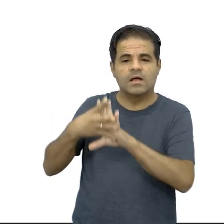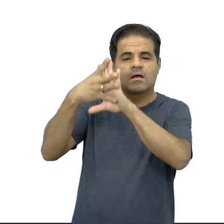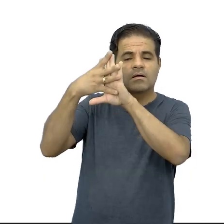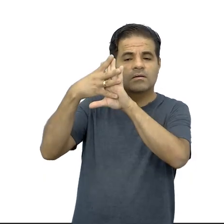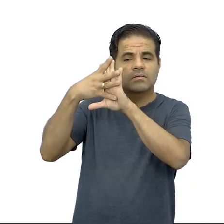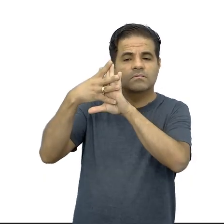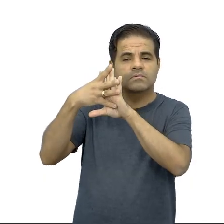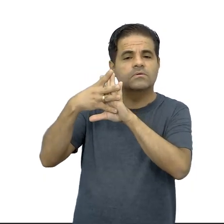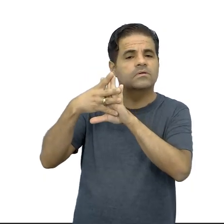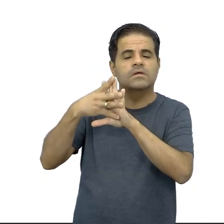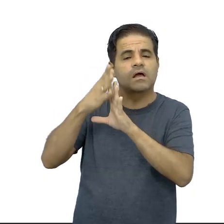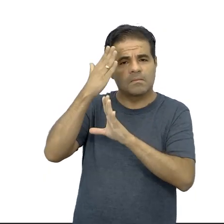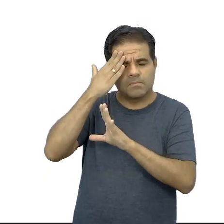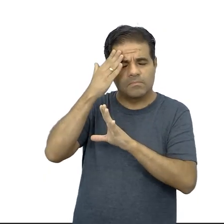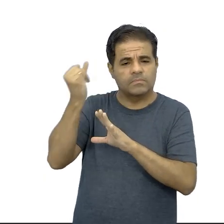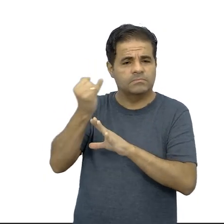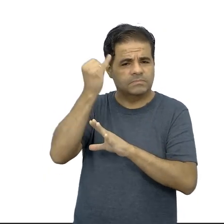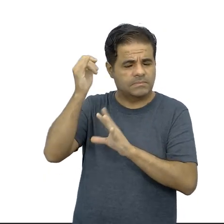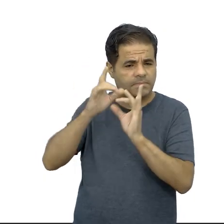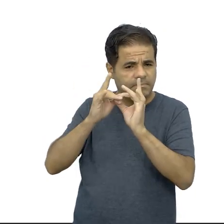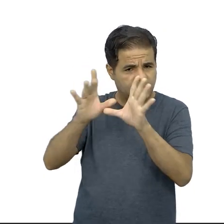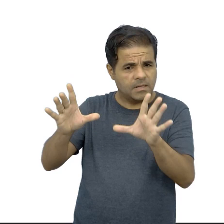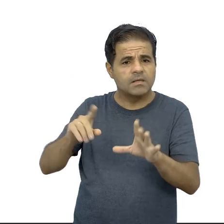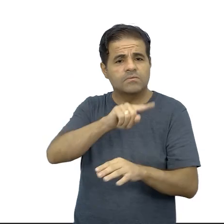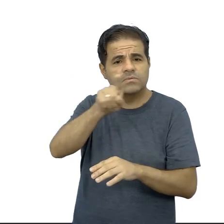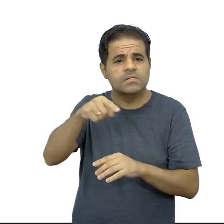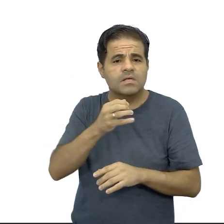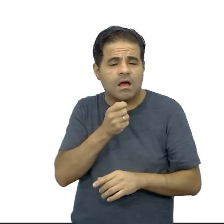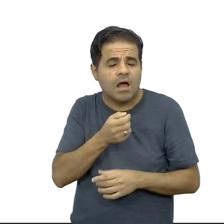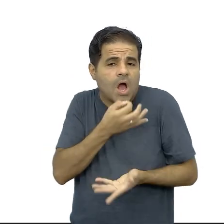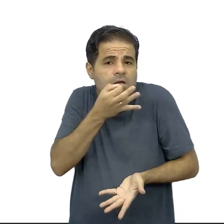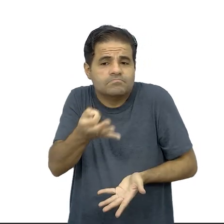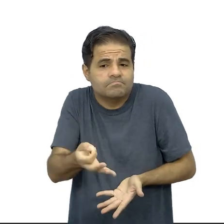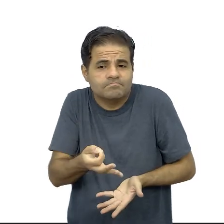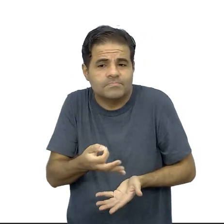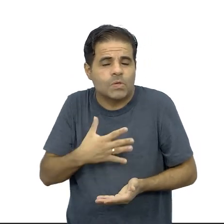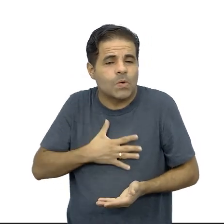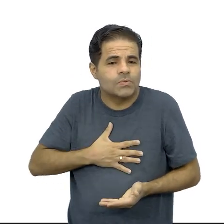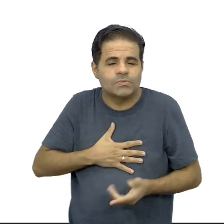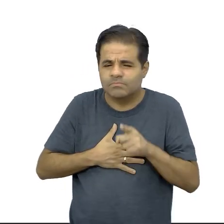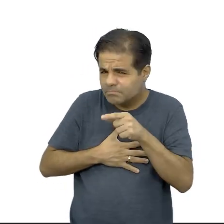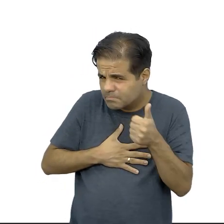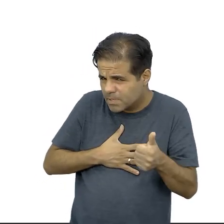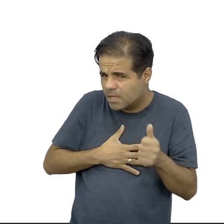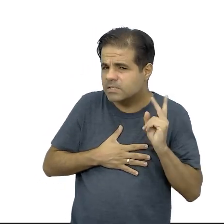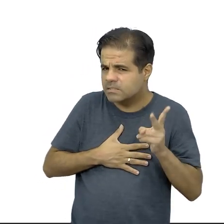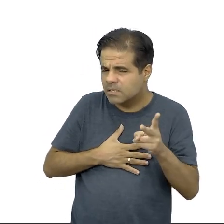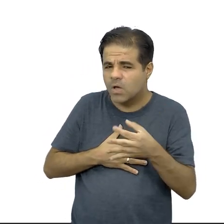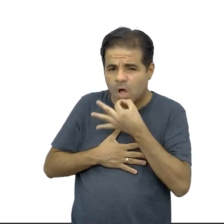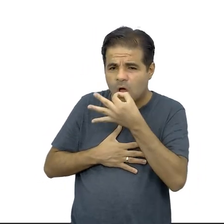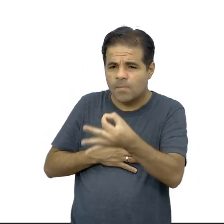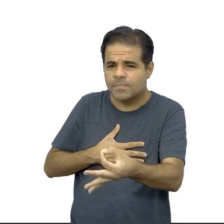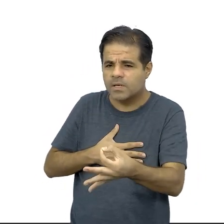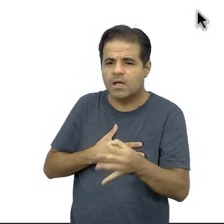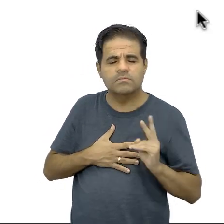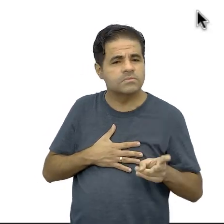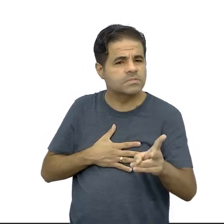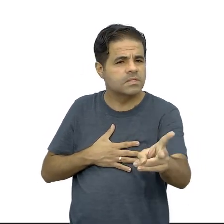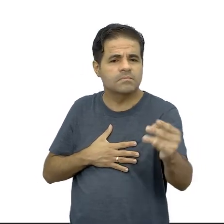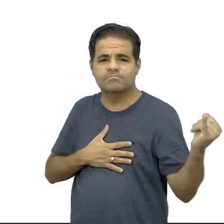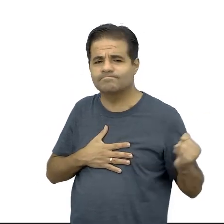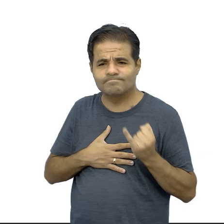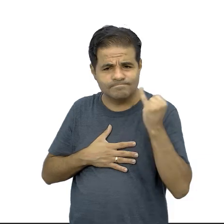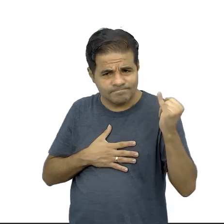muito importante saber, né, o que vocês acharam das nossas formações. Como sempre, a sua opinião é sempre